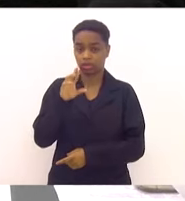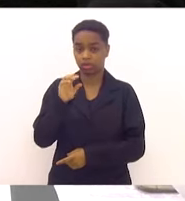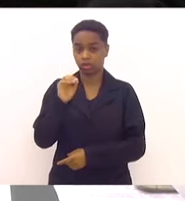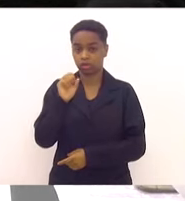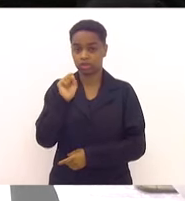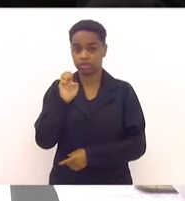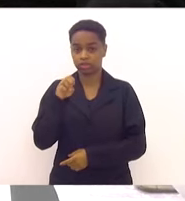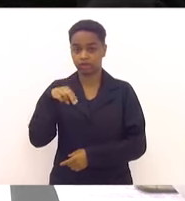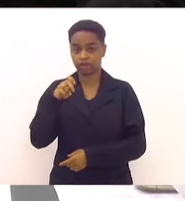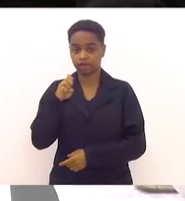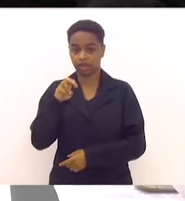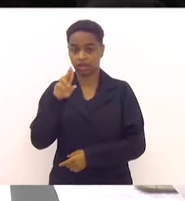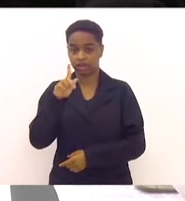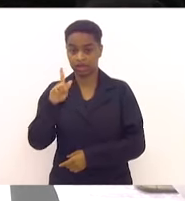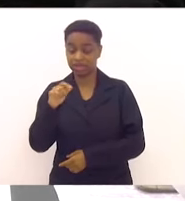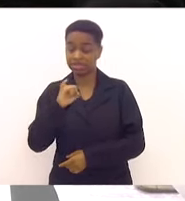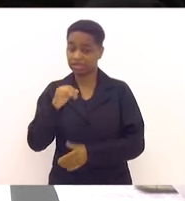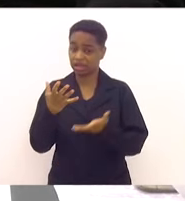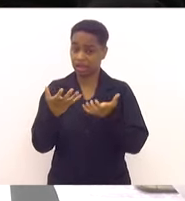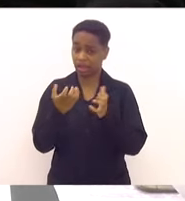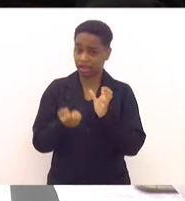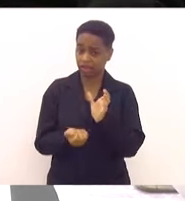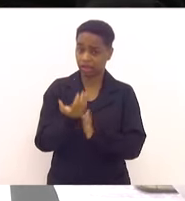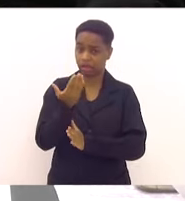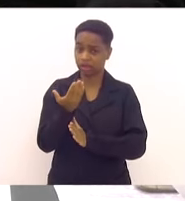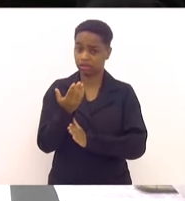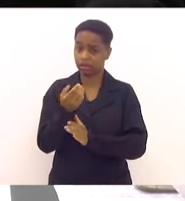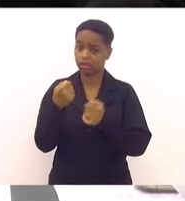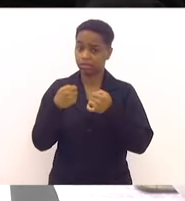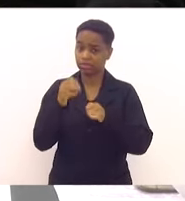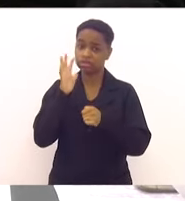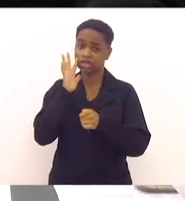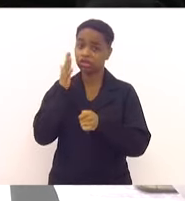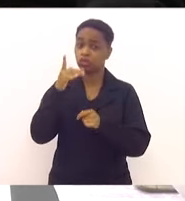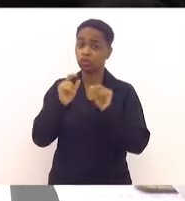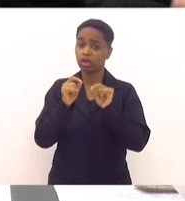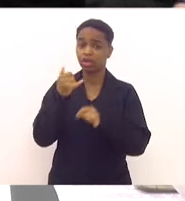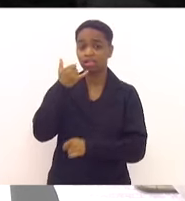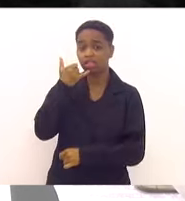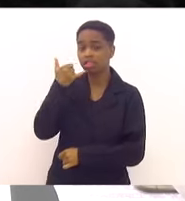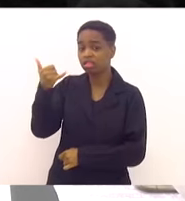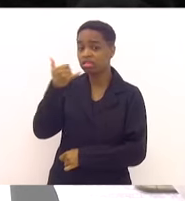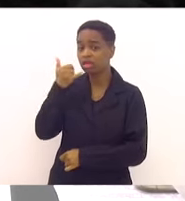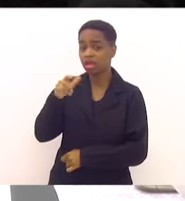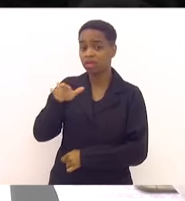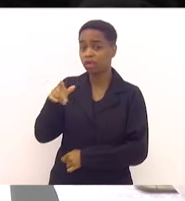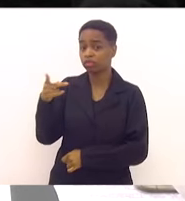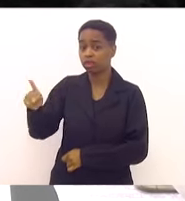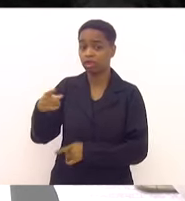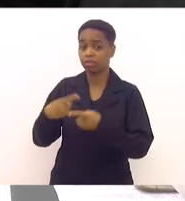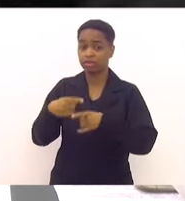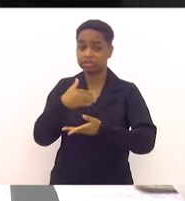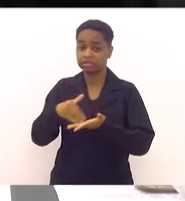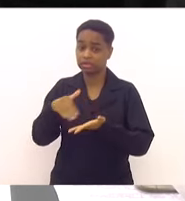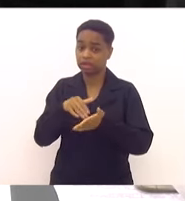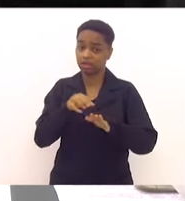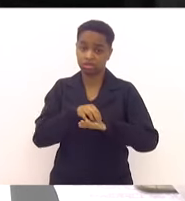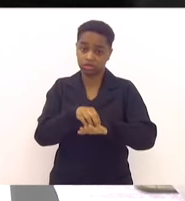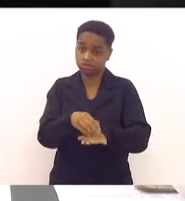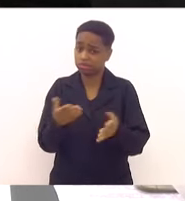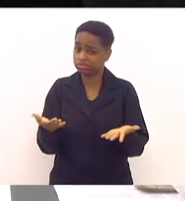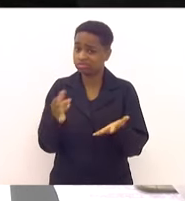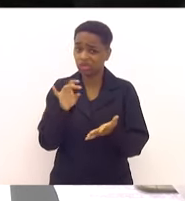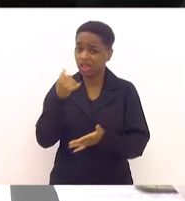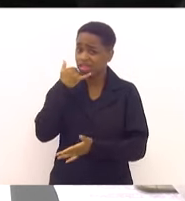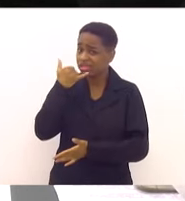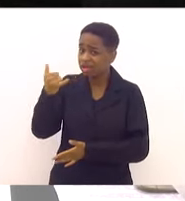se quiser implantar isso, ele resolve isso com um telefonema para o irmão, que é o secretário de transporte. Nenhum